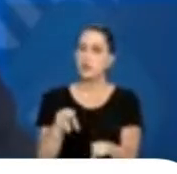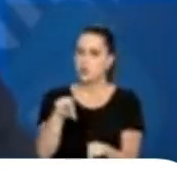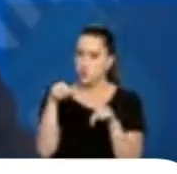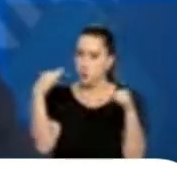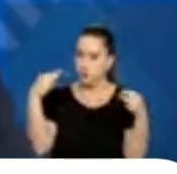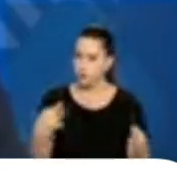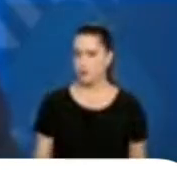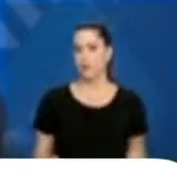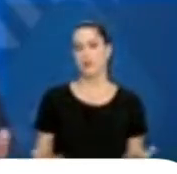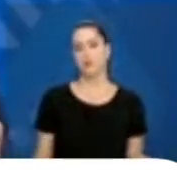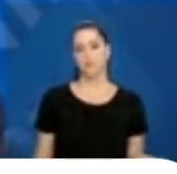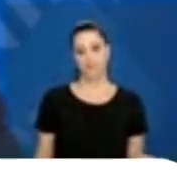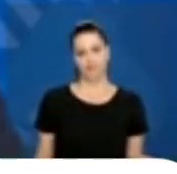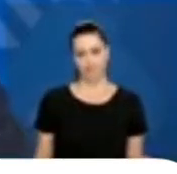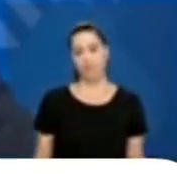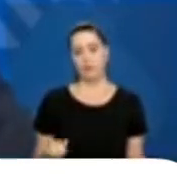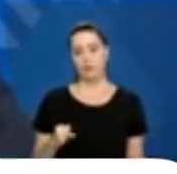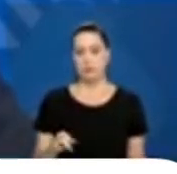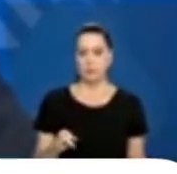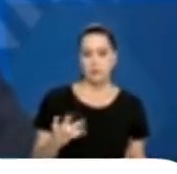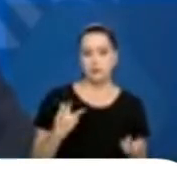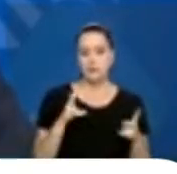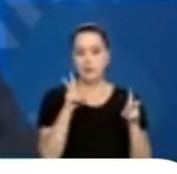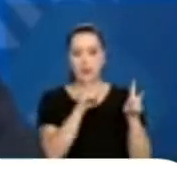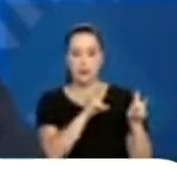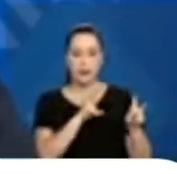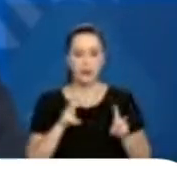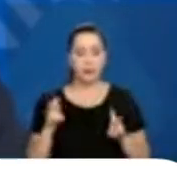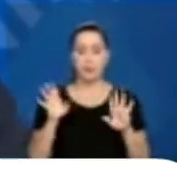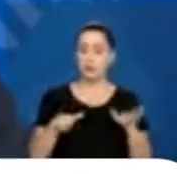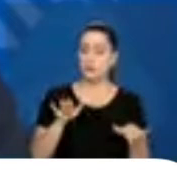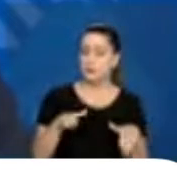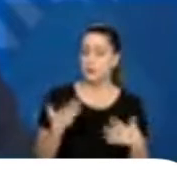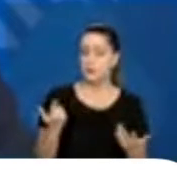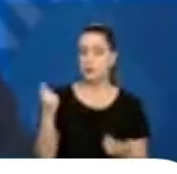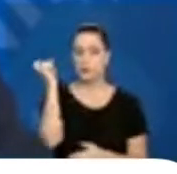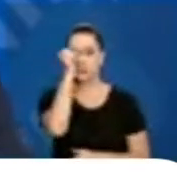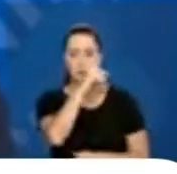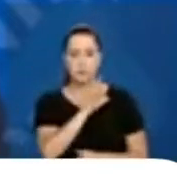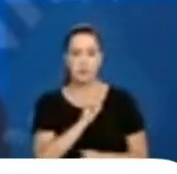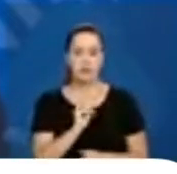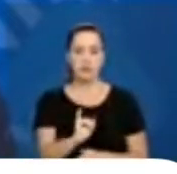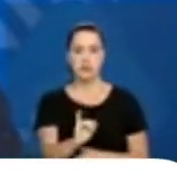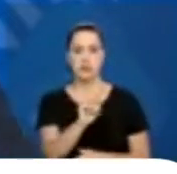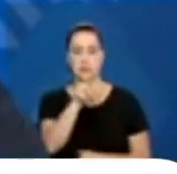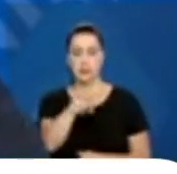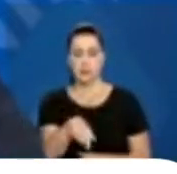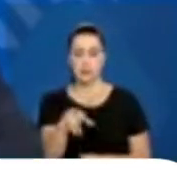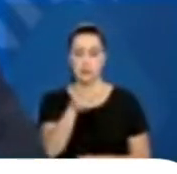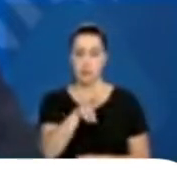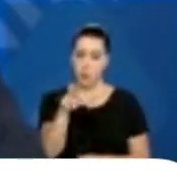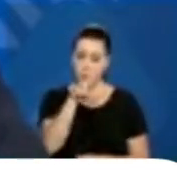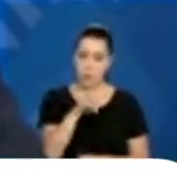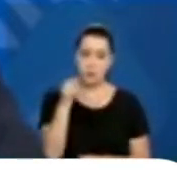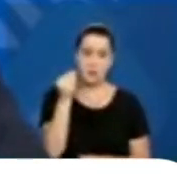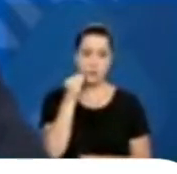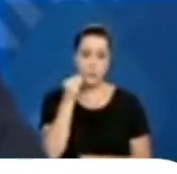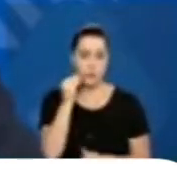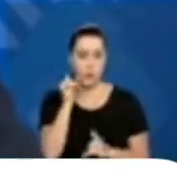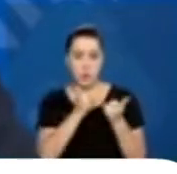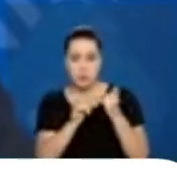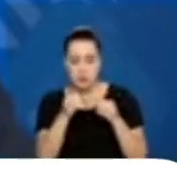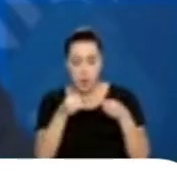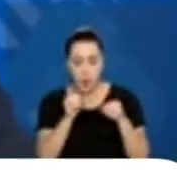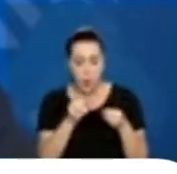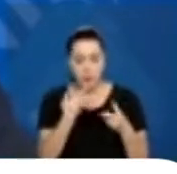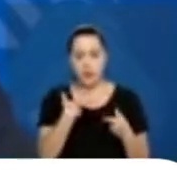decisões. Alguns comentários para vocês verem como isso é difícil. Se você pega o teste rápido, dependendo da qualidade